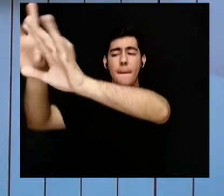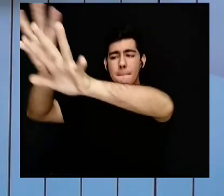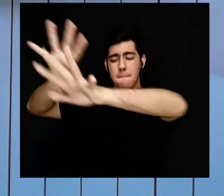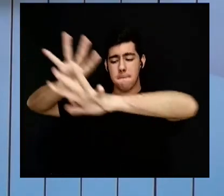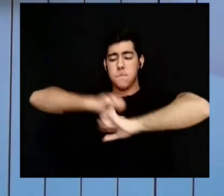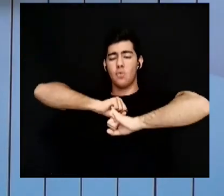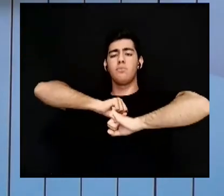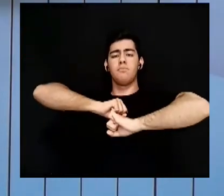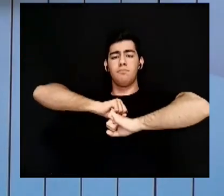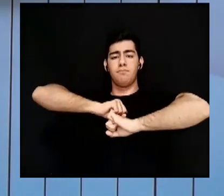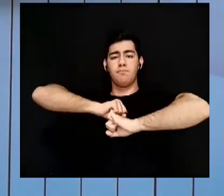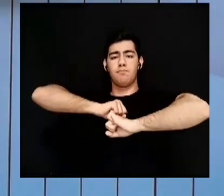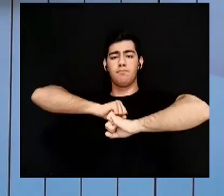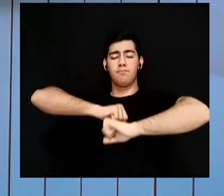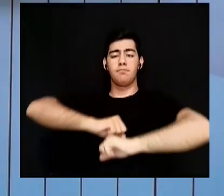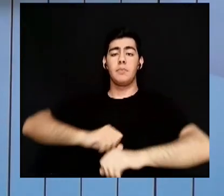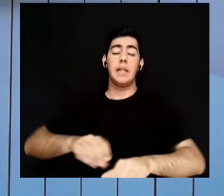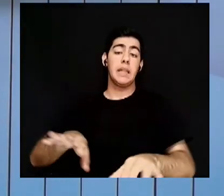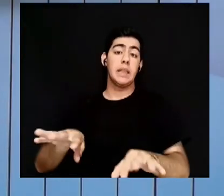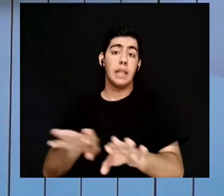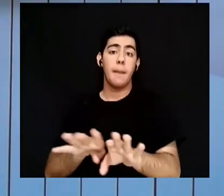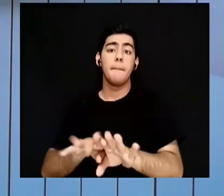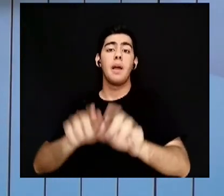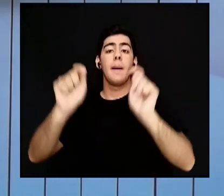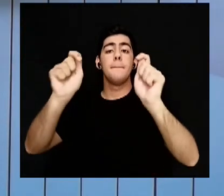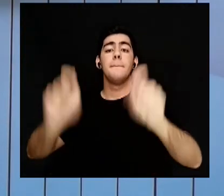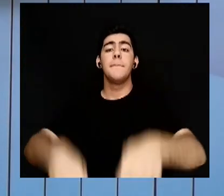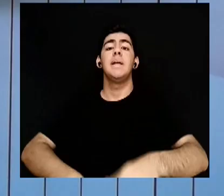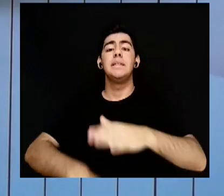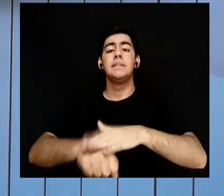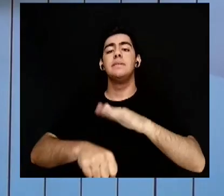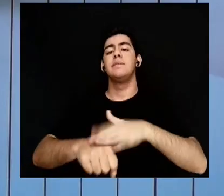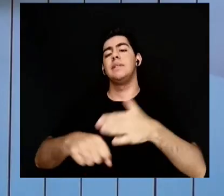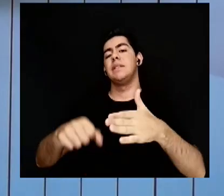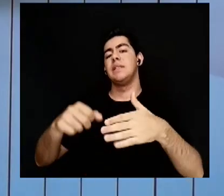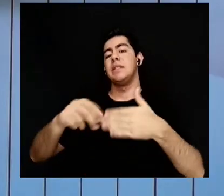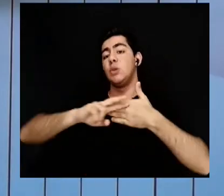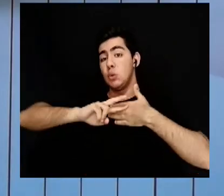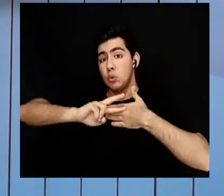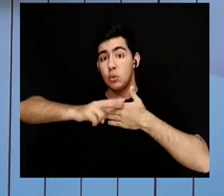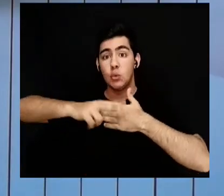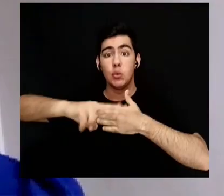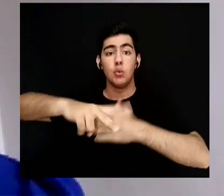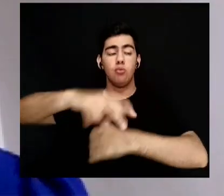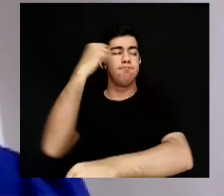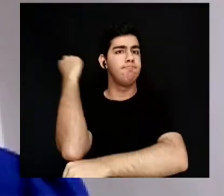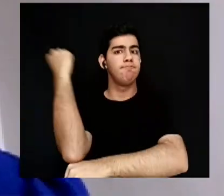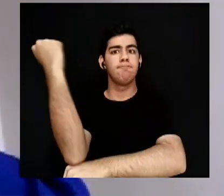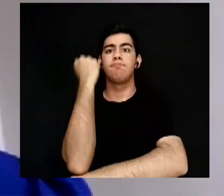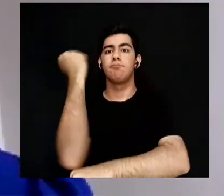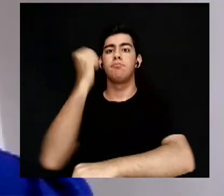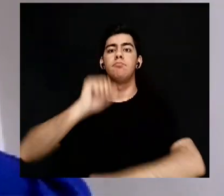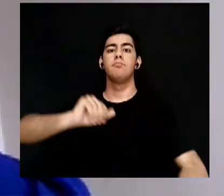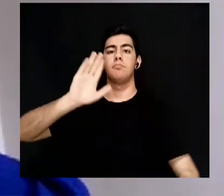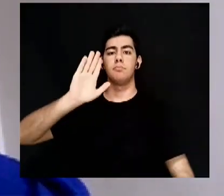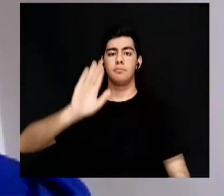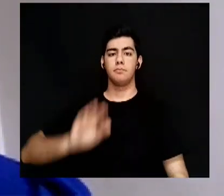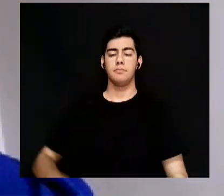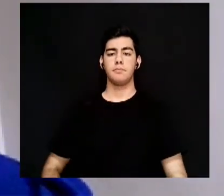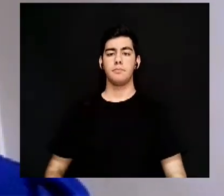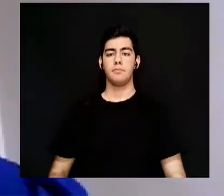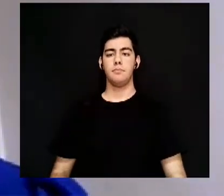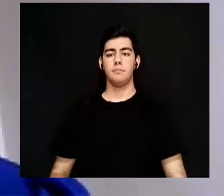que pode trazer consequências maiores para a nossa vida? São mais de